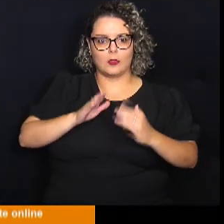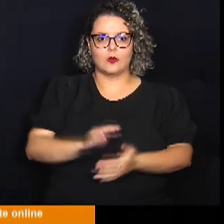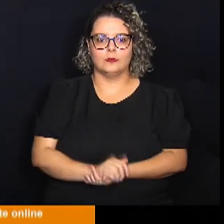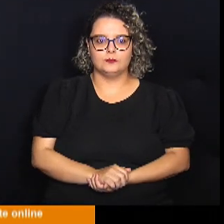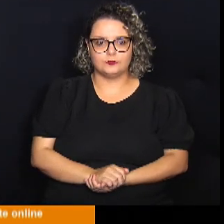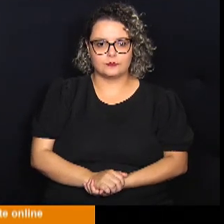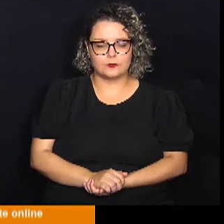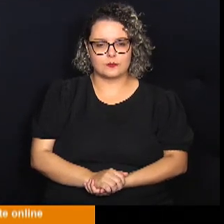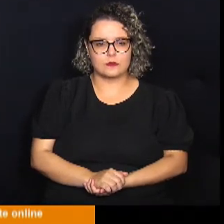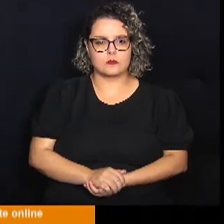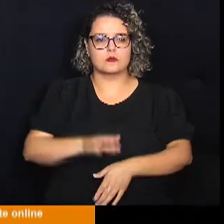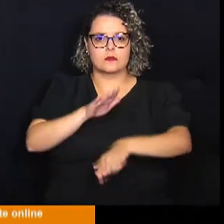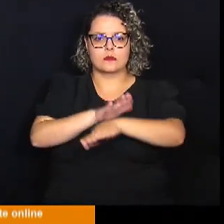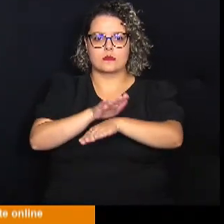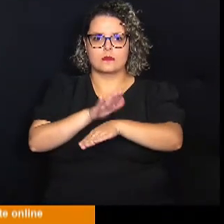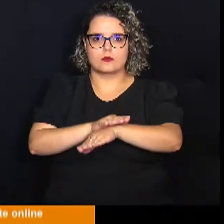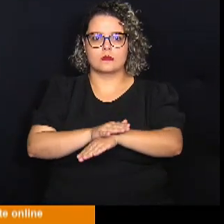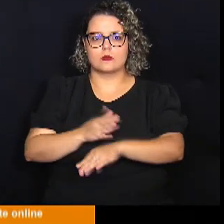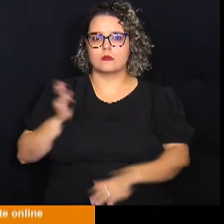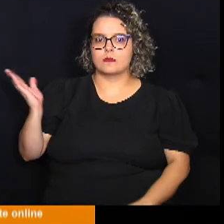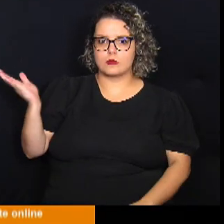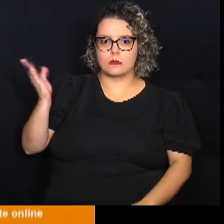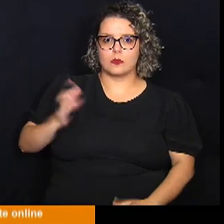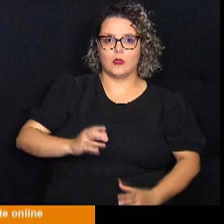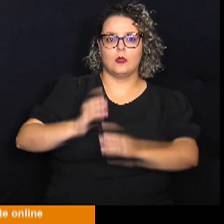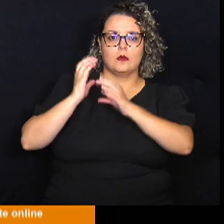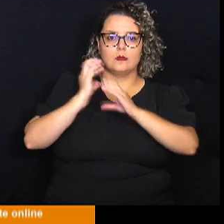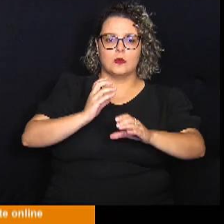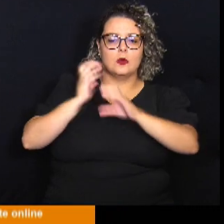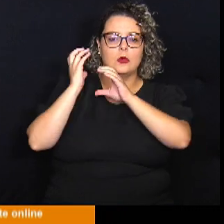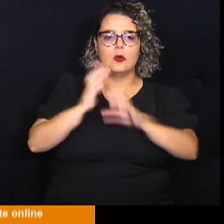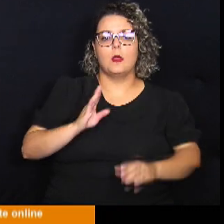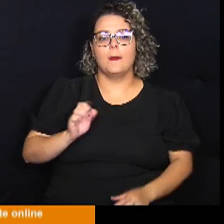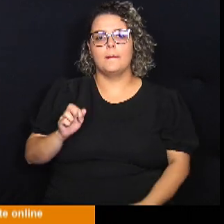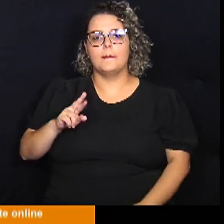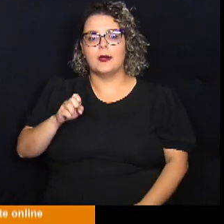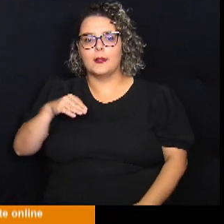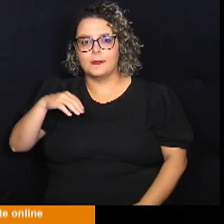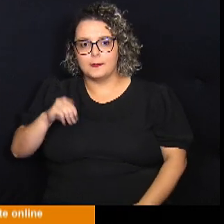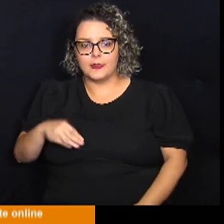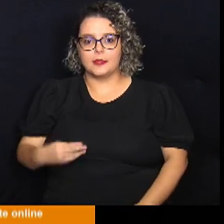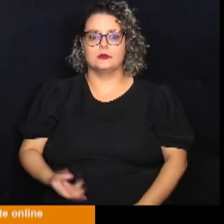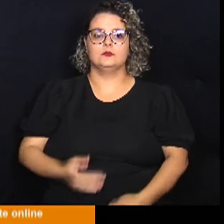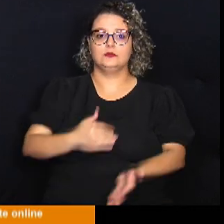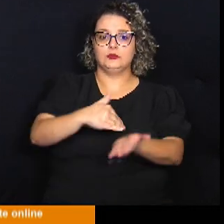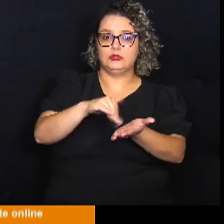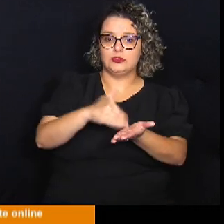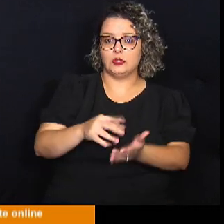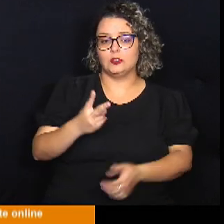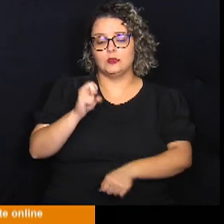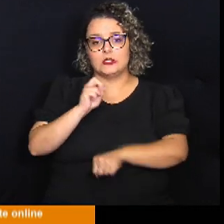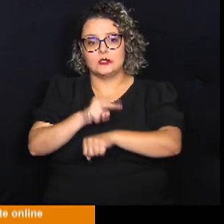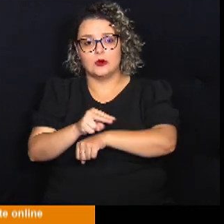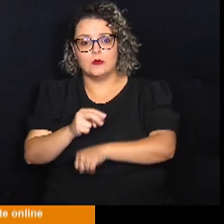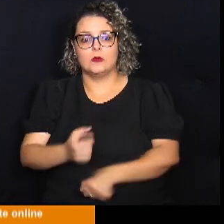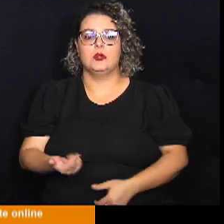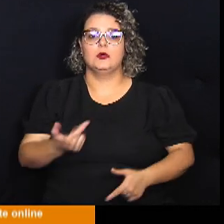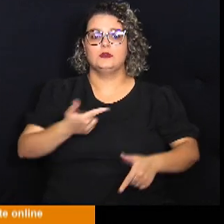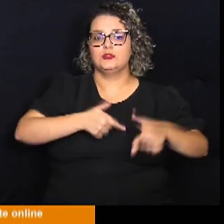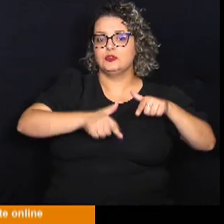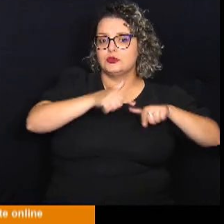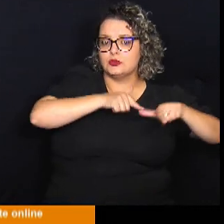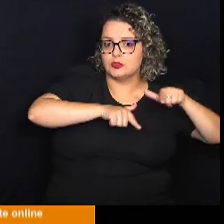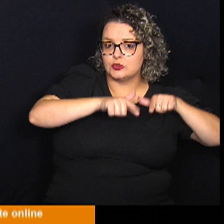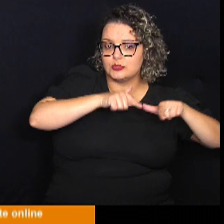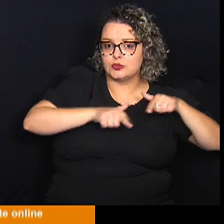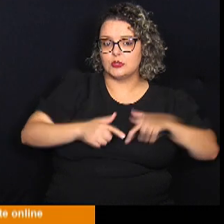olha, auxiliar de barman, auxiliar de escritório, são 2 vagas, uma vaga para auxiliar de logística,